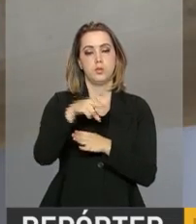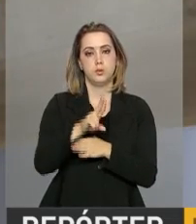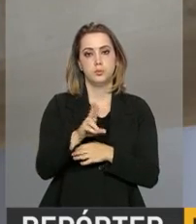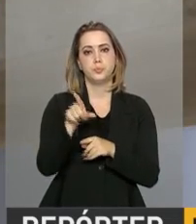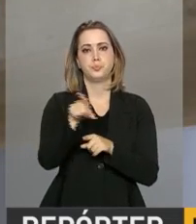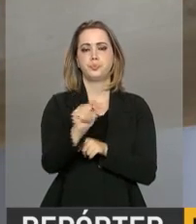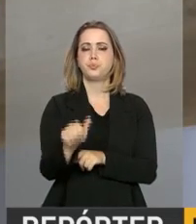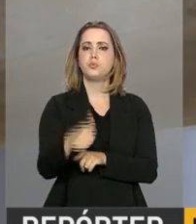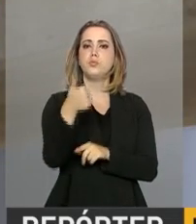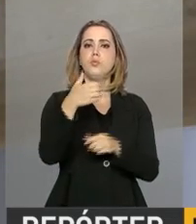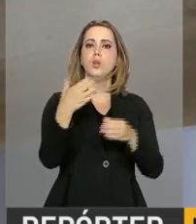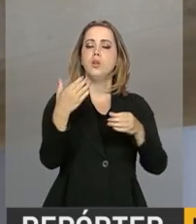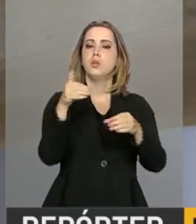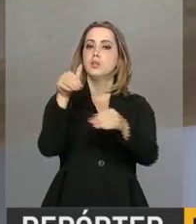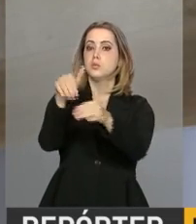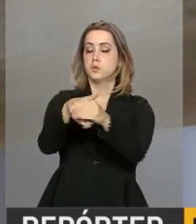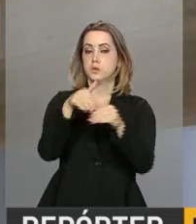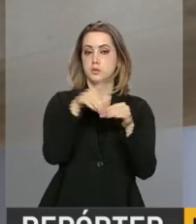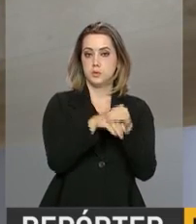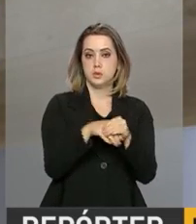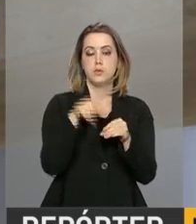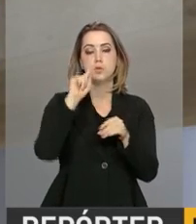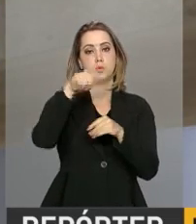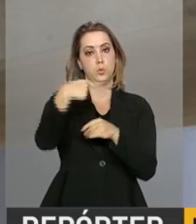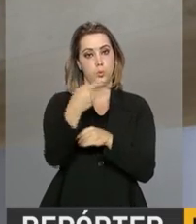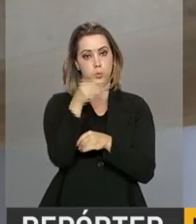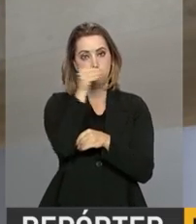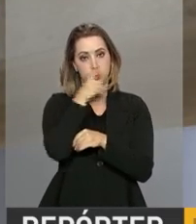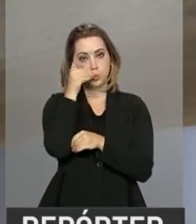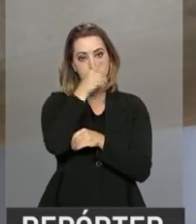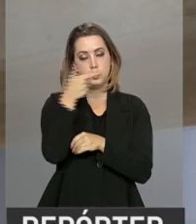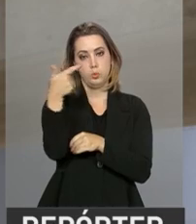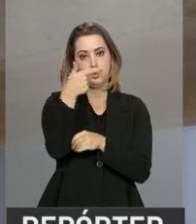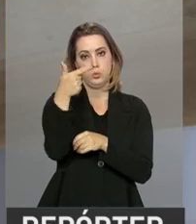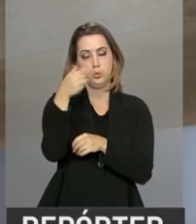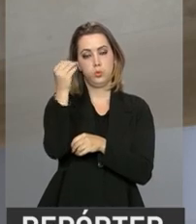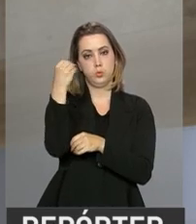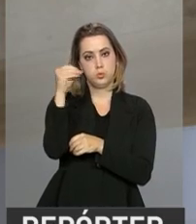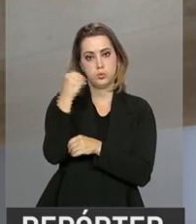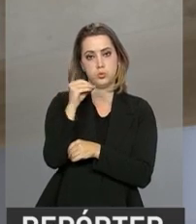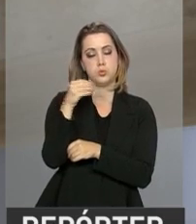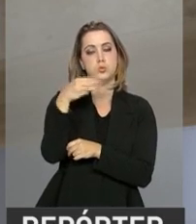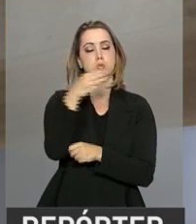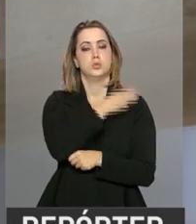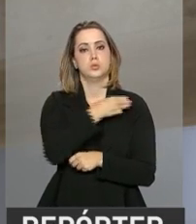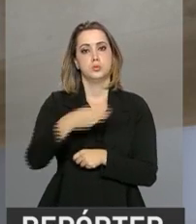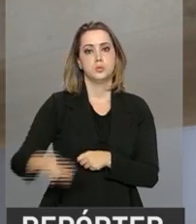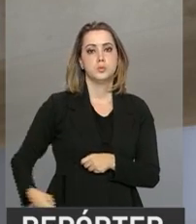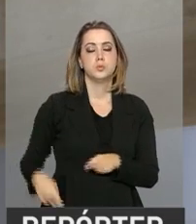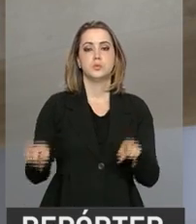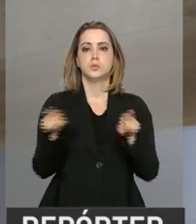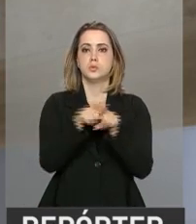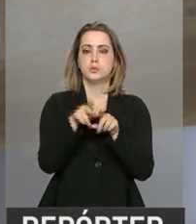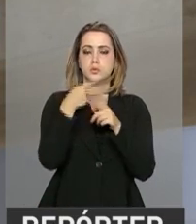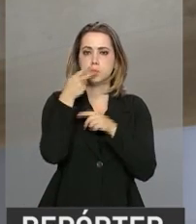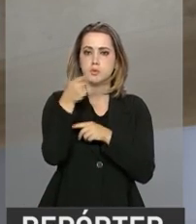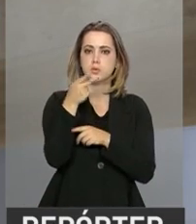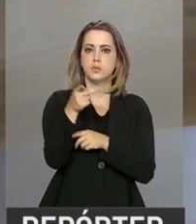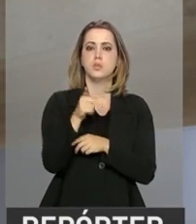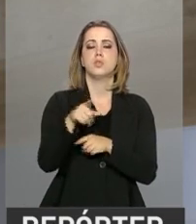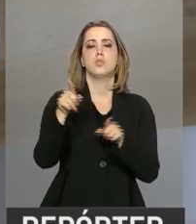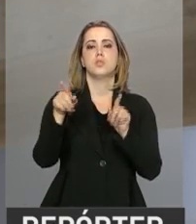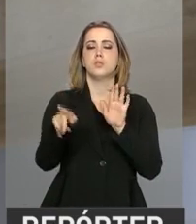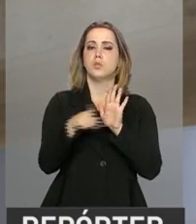se aproximando os eleitores vão às urnas no próximo domingo 2 de outubro o ministro da defesa também falou sobre o papel das forças